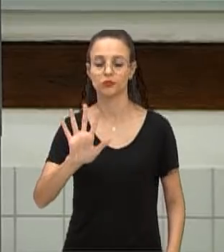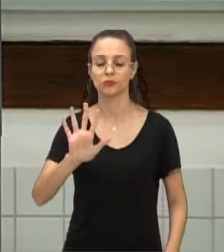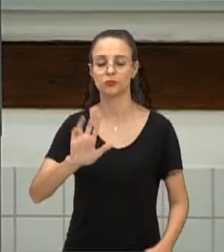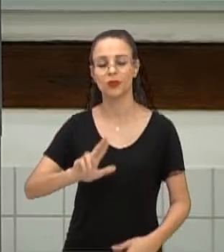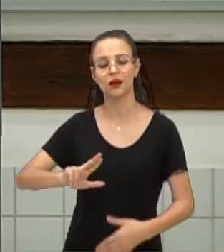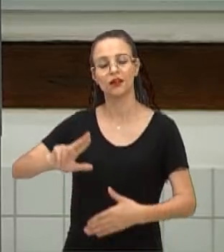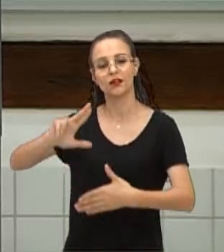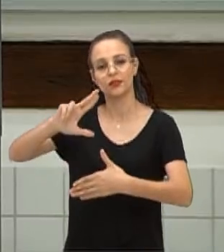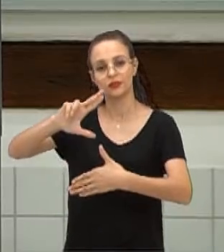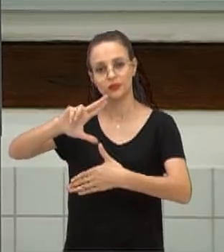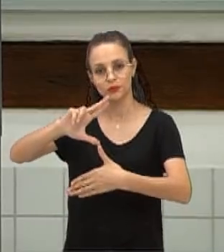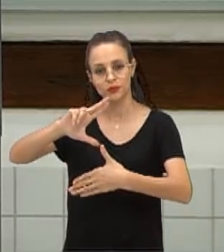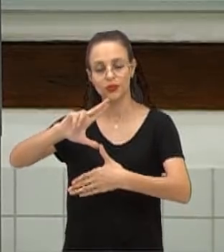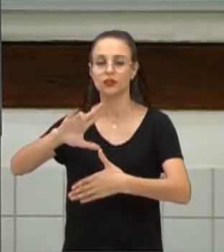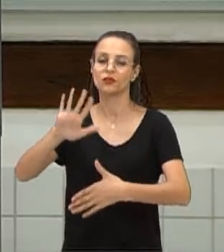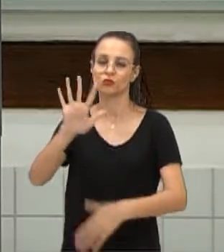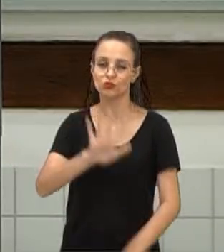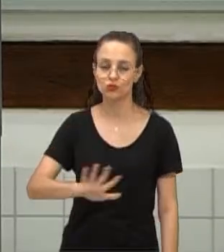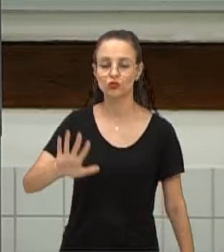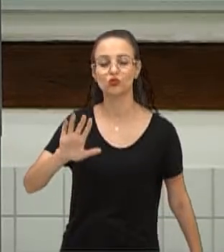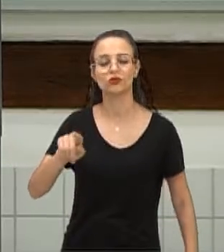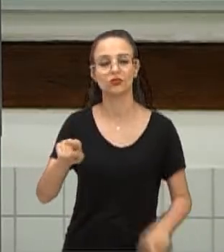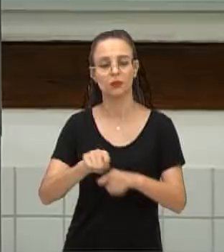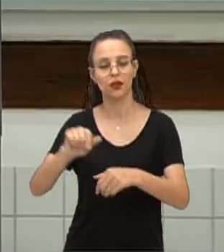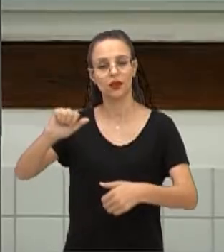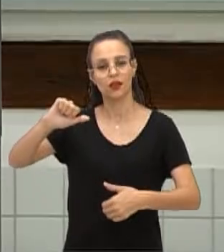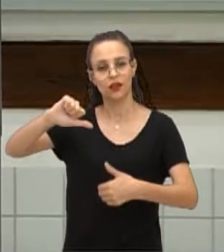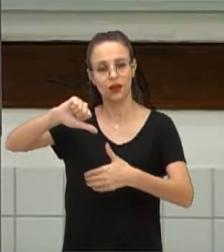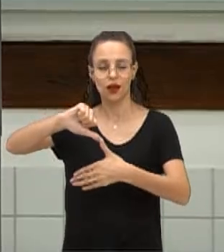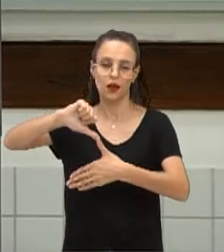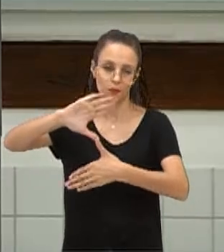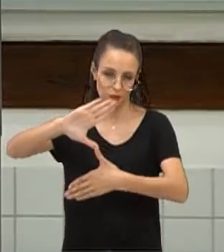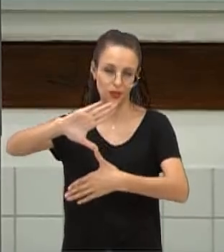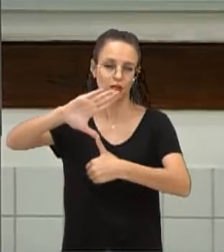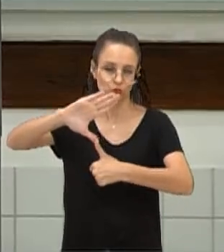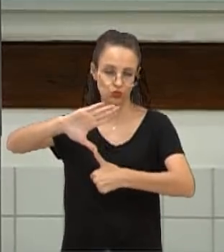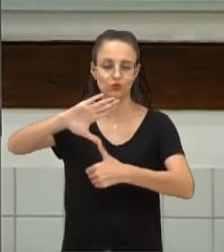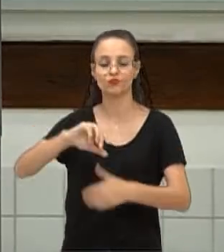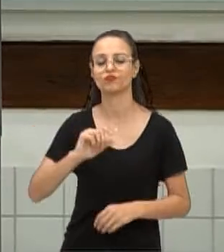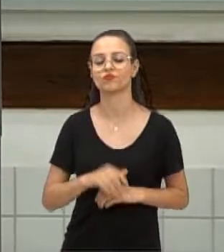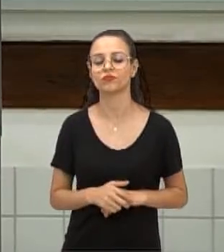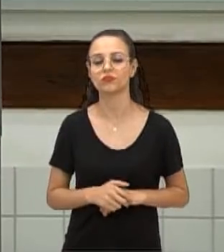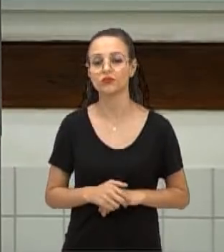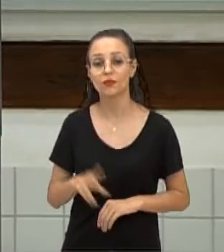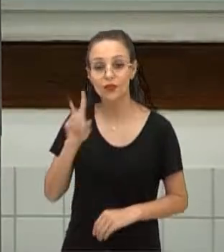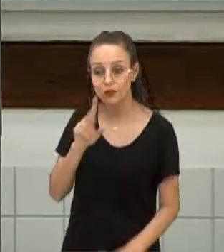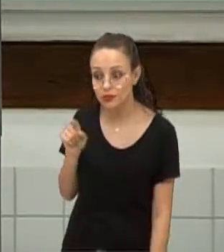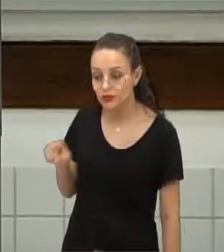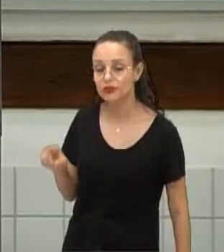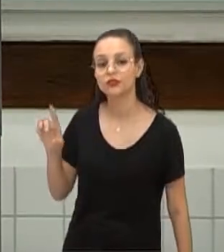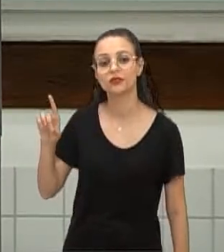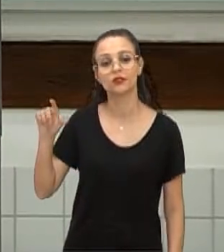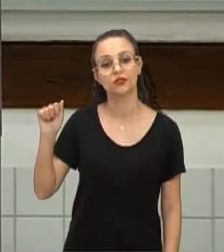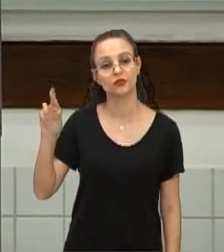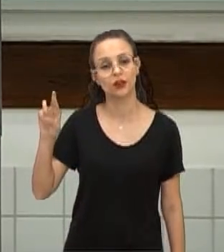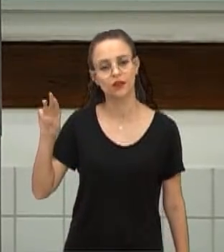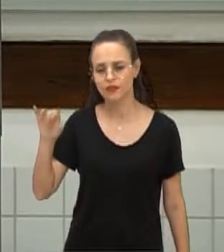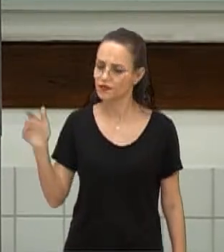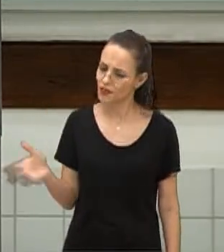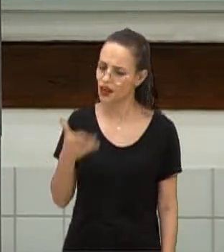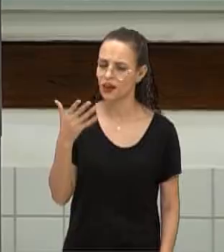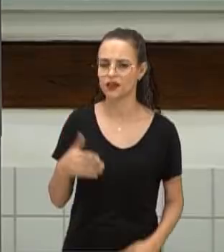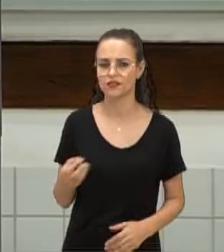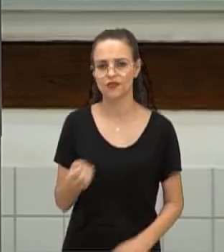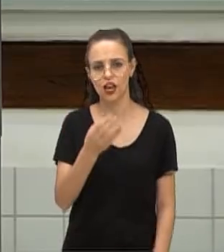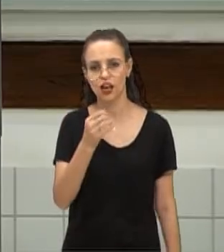Sul, catalogar alguns animais, alguns seres. E ele lembrou do Darwin. O que ele queria? Ele queria que o Darwin fosse nessa viagem. Aí o